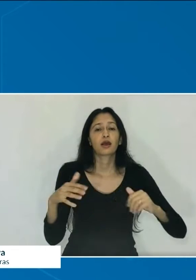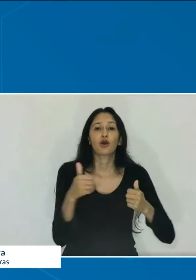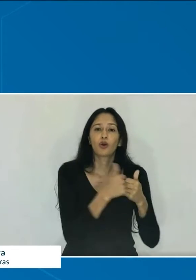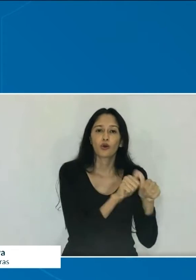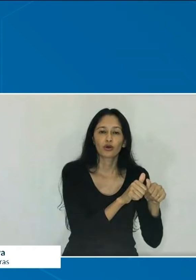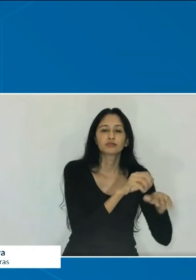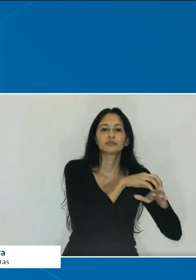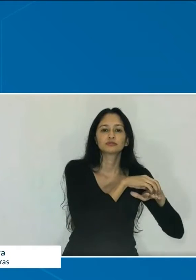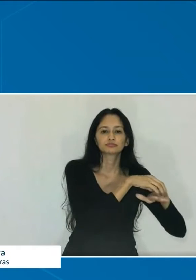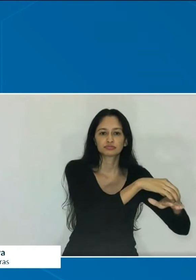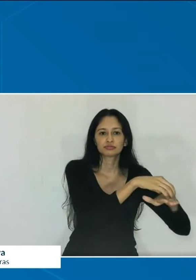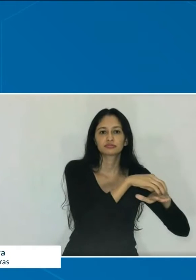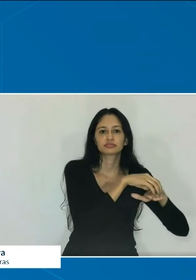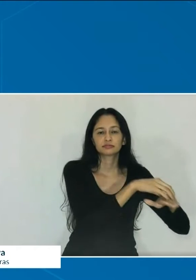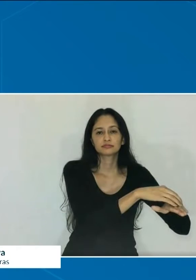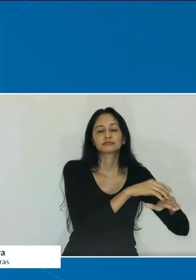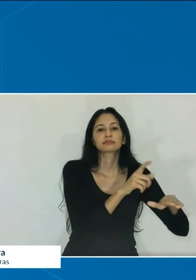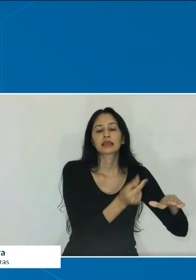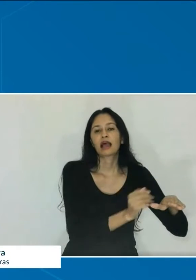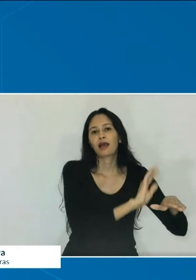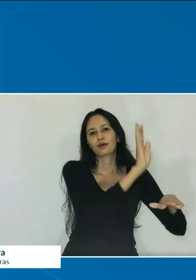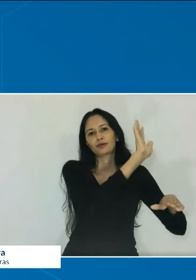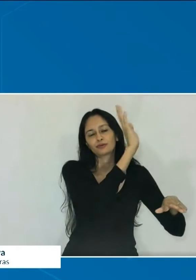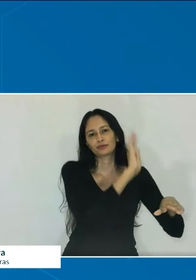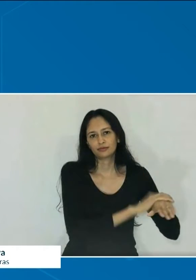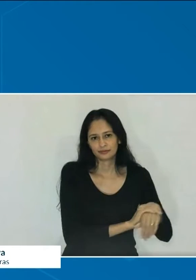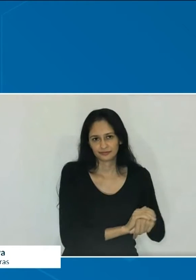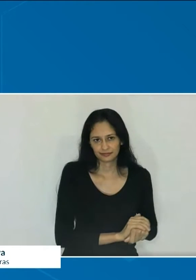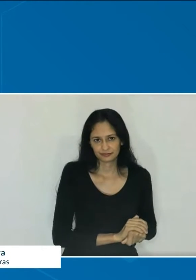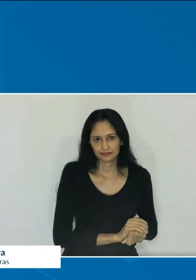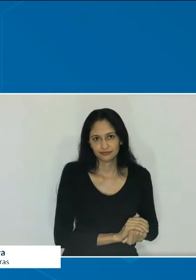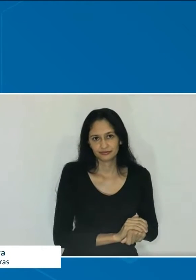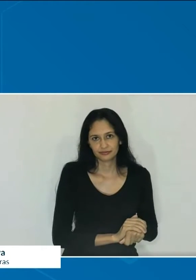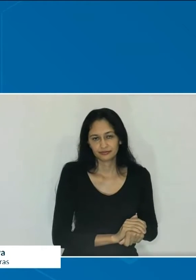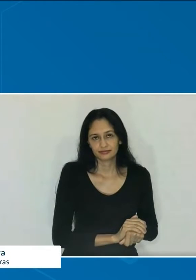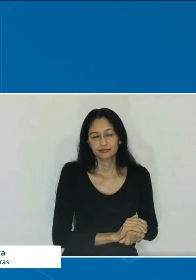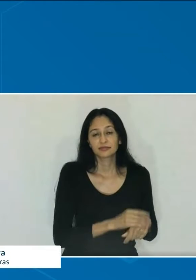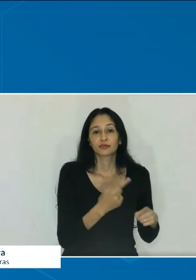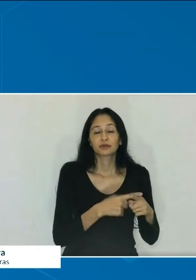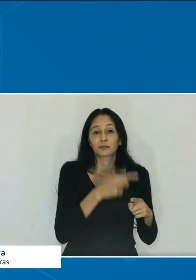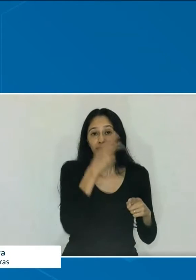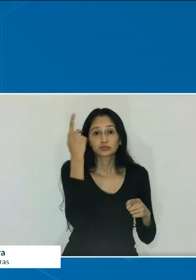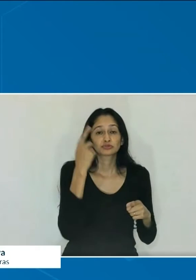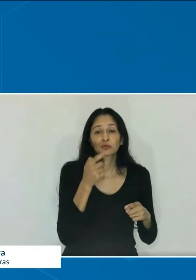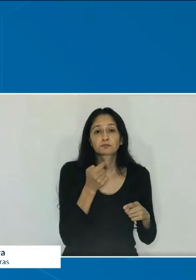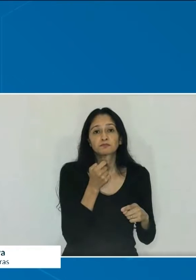vez mais eu estou indo mais distante para ir buscar menos pessoas.